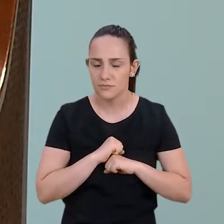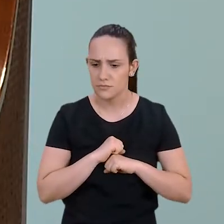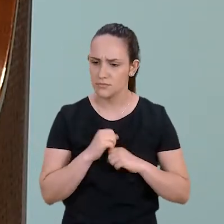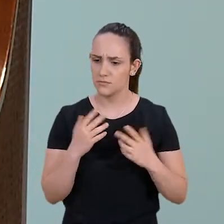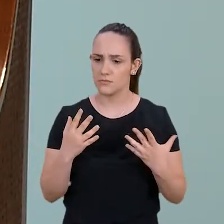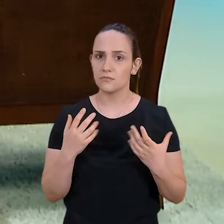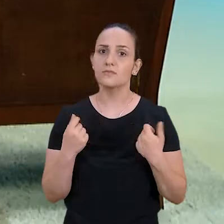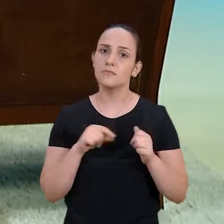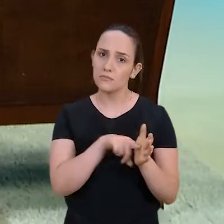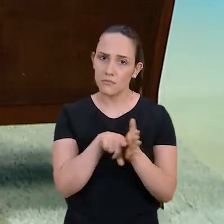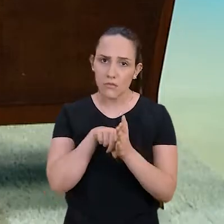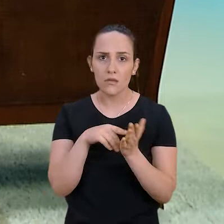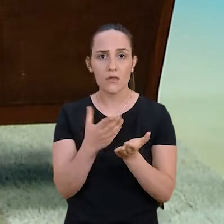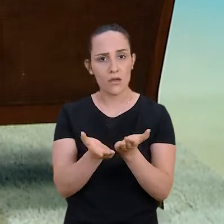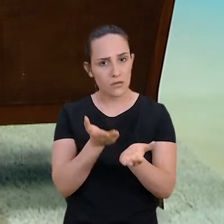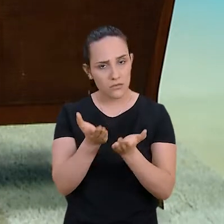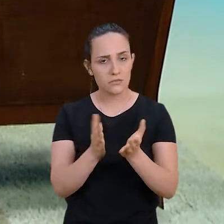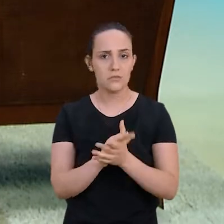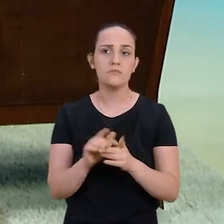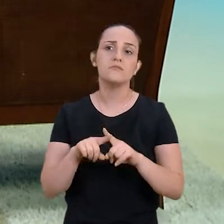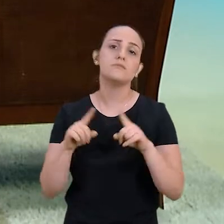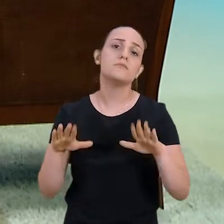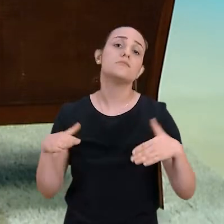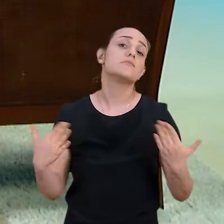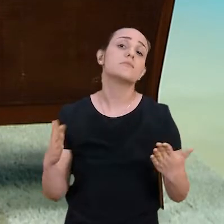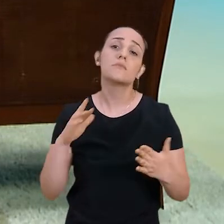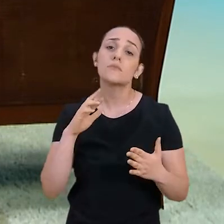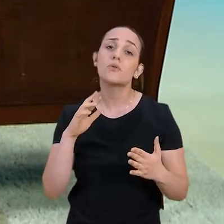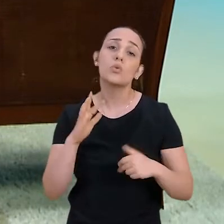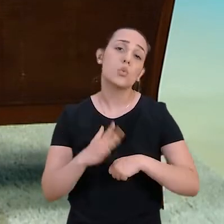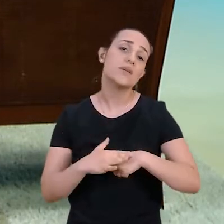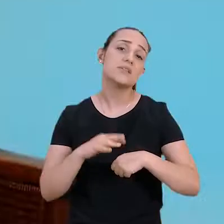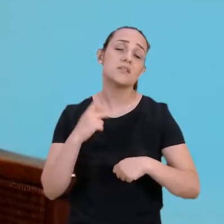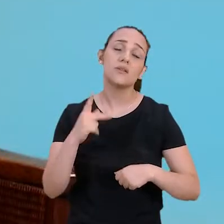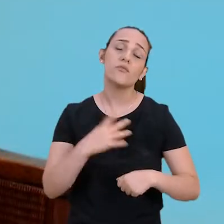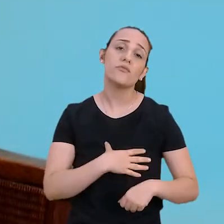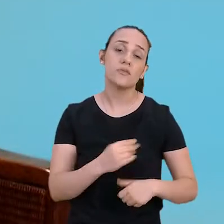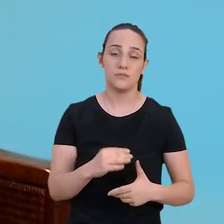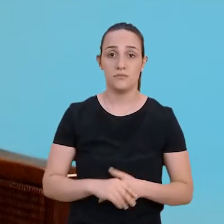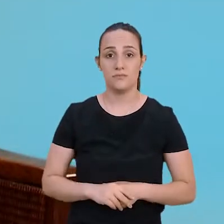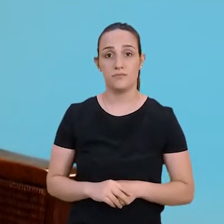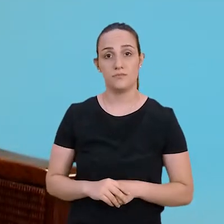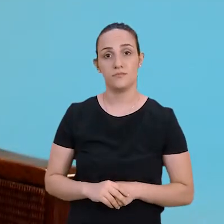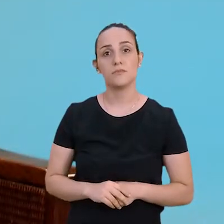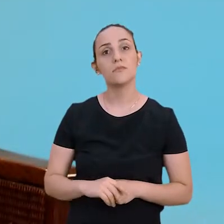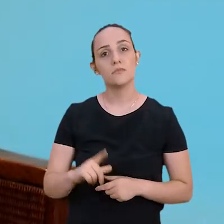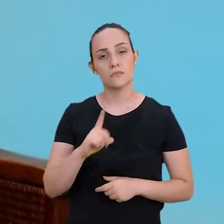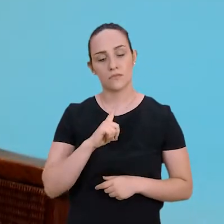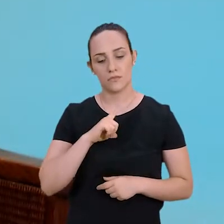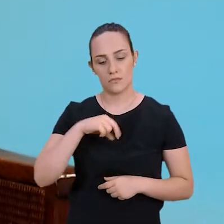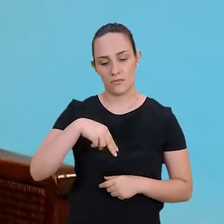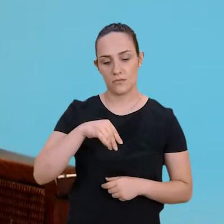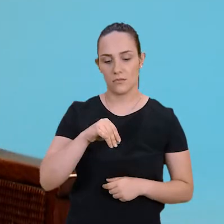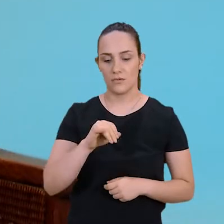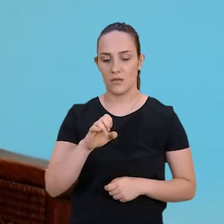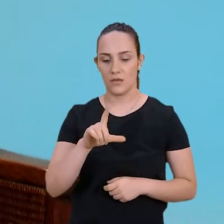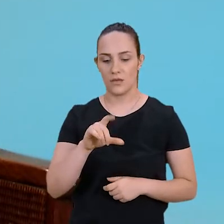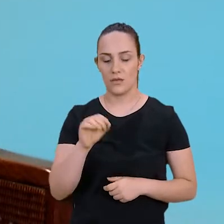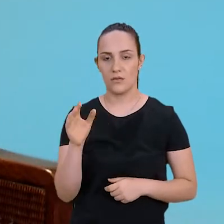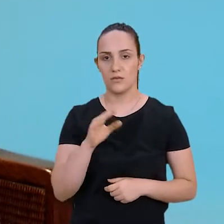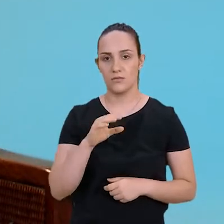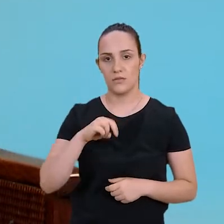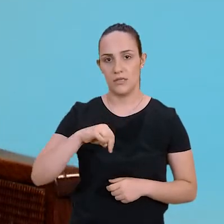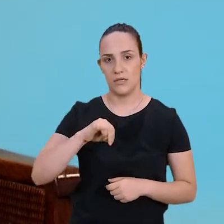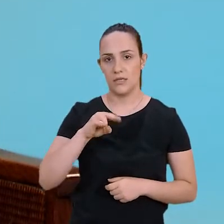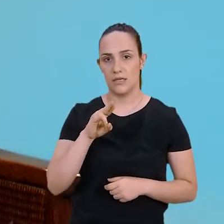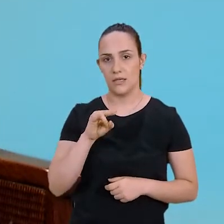do tratamento. E qual foi o diagnóstico do teu filho? O meu tem mielomignocele com